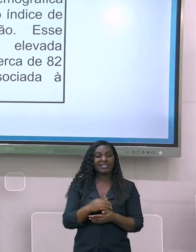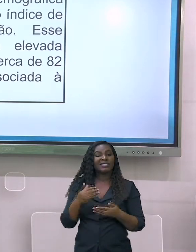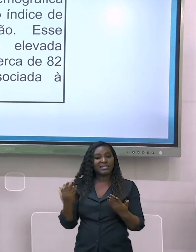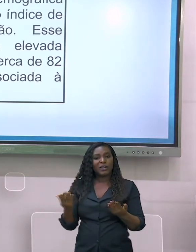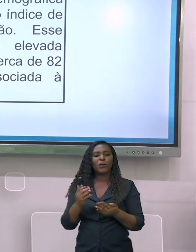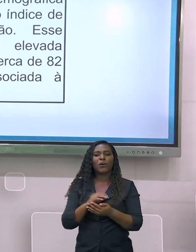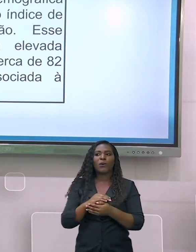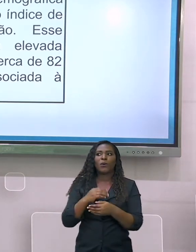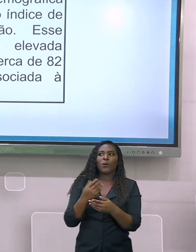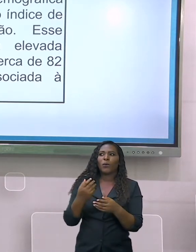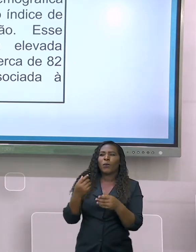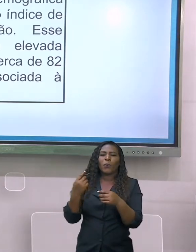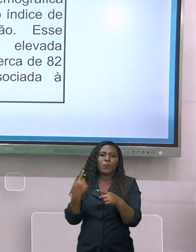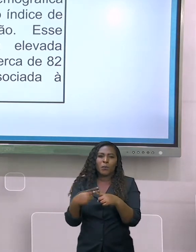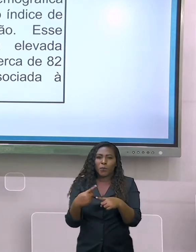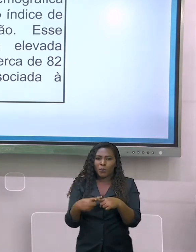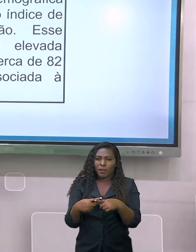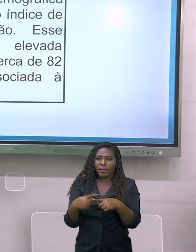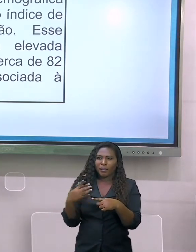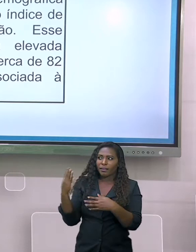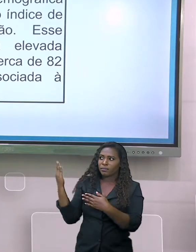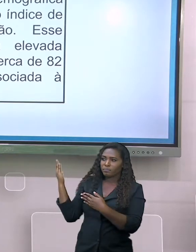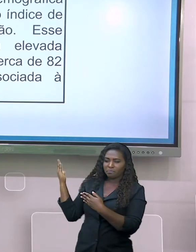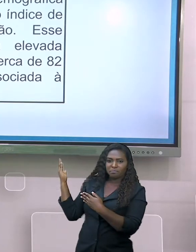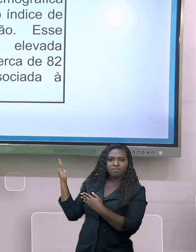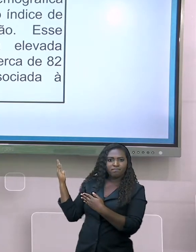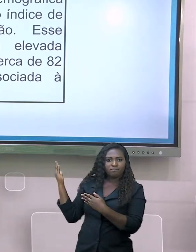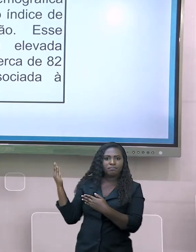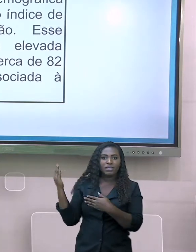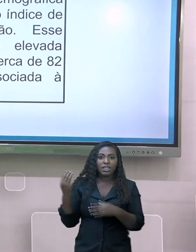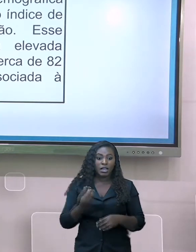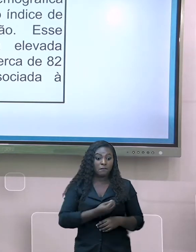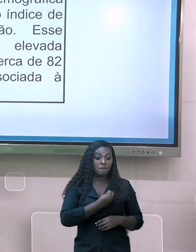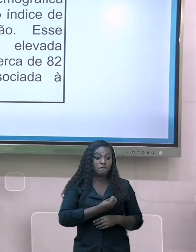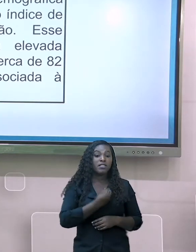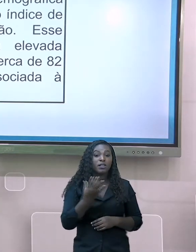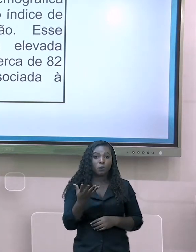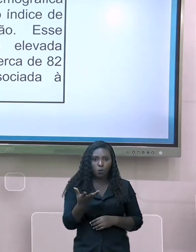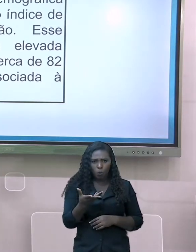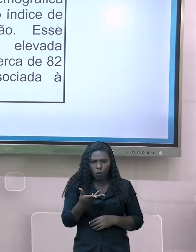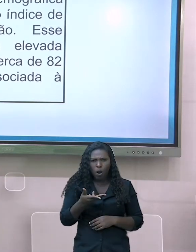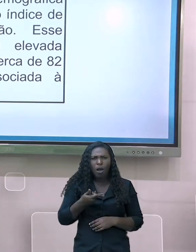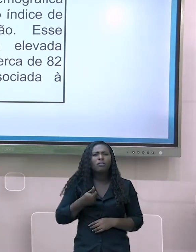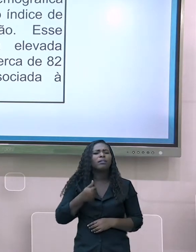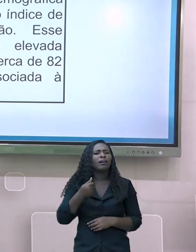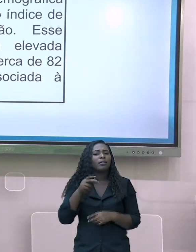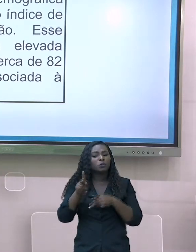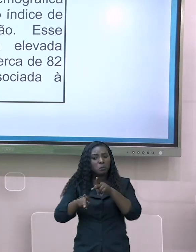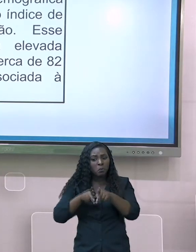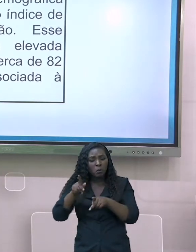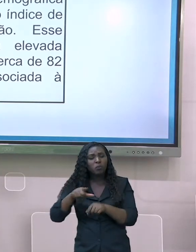junto, associado a essa expectativa de vida,